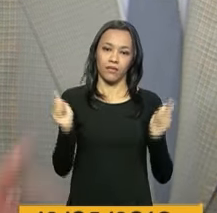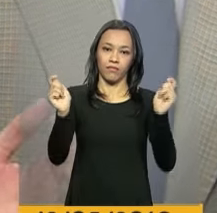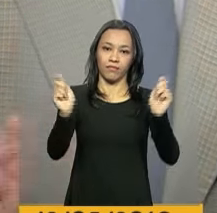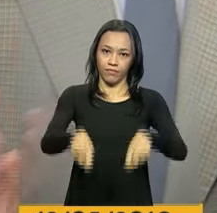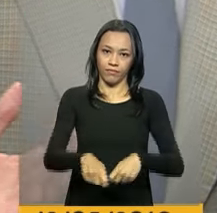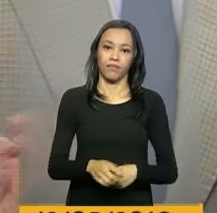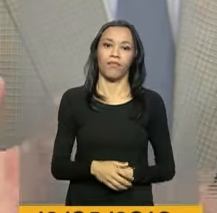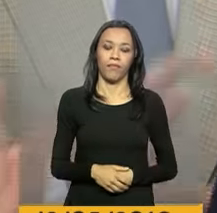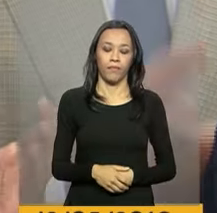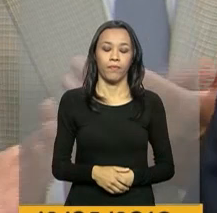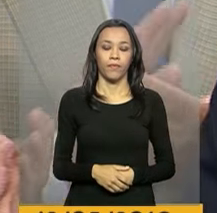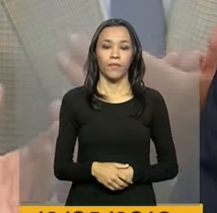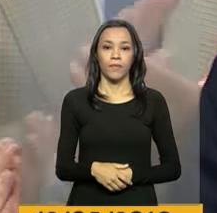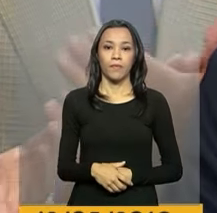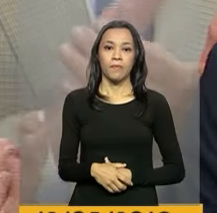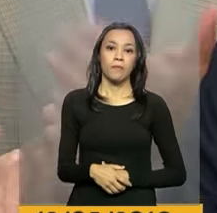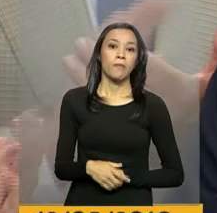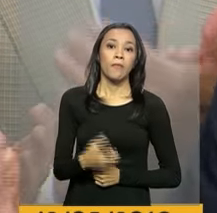conservo